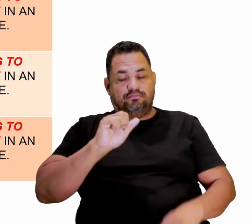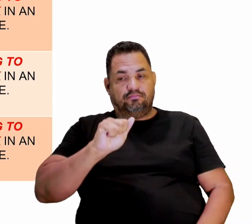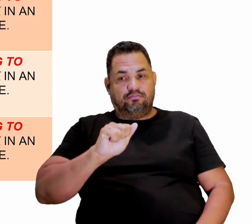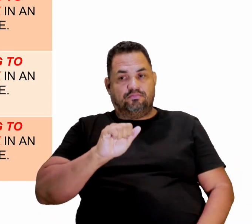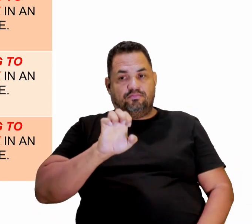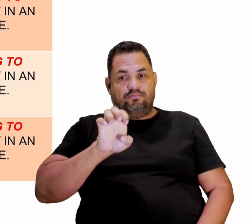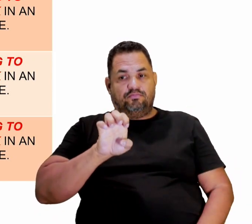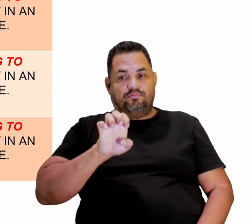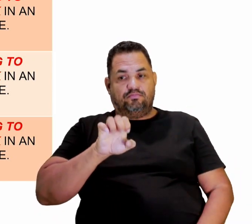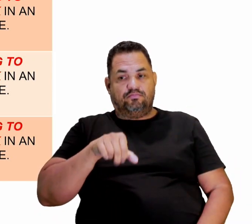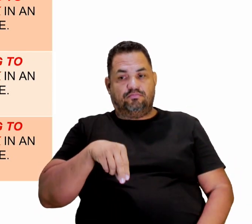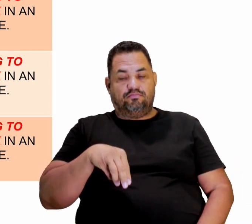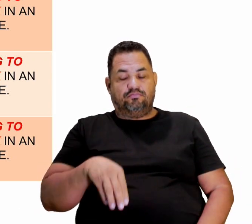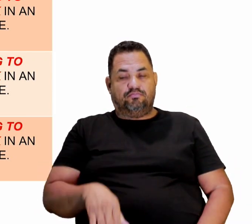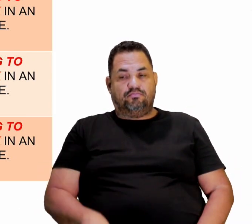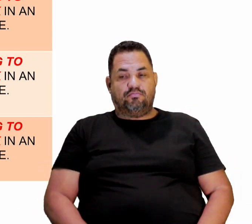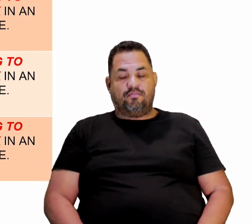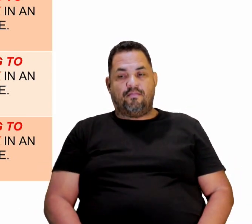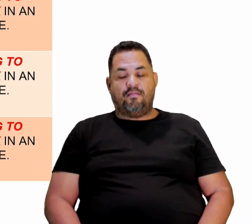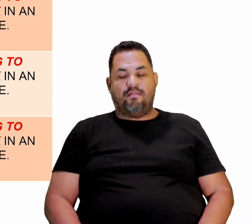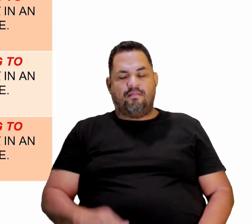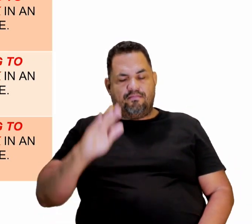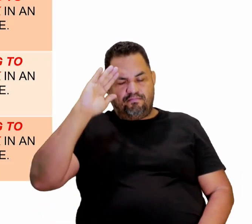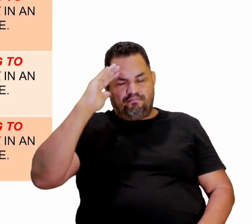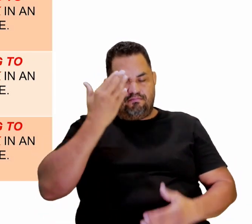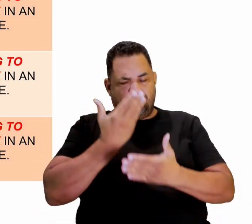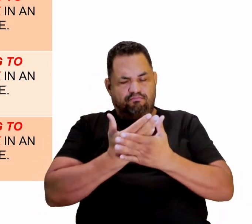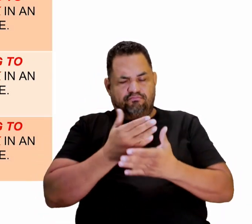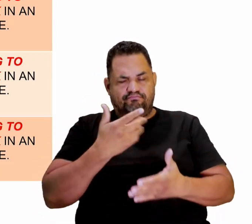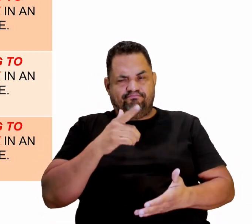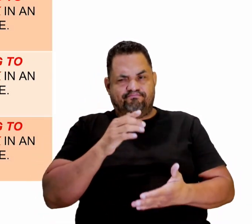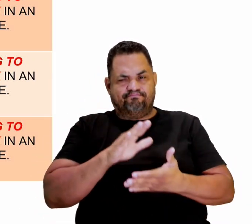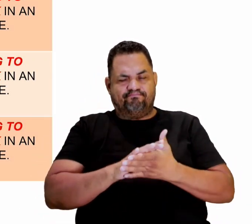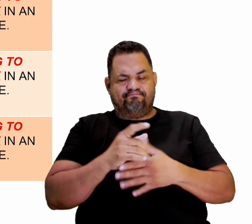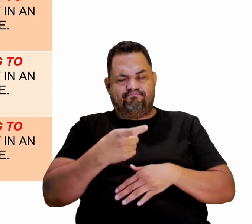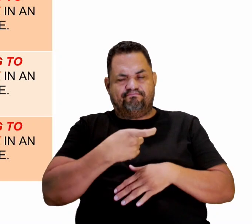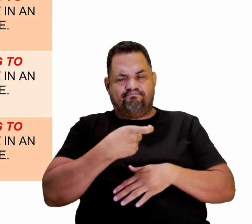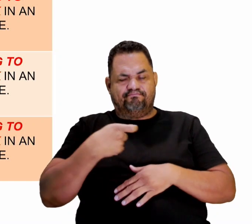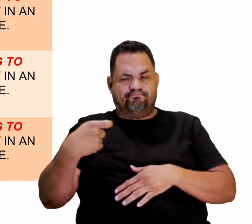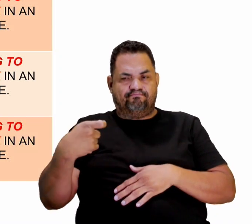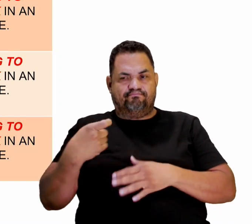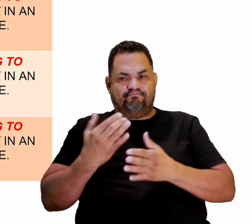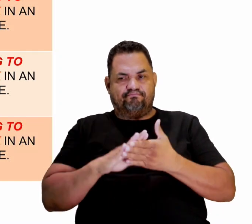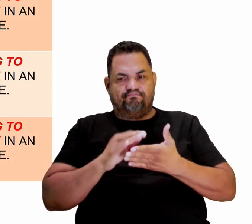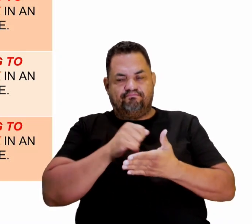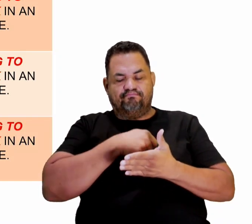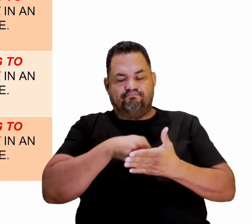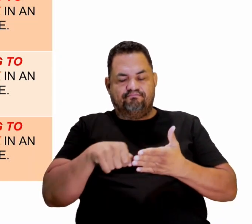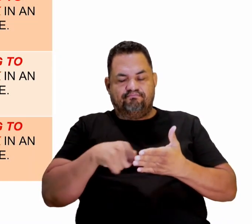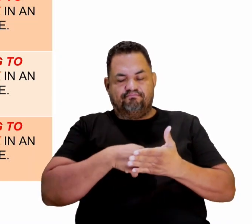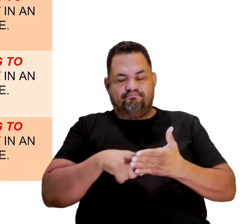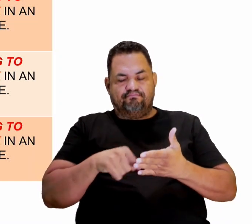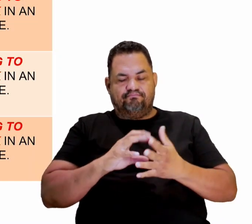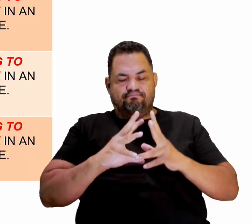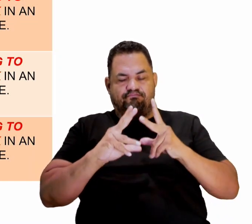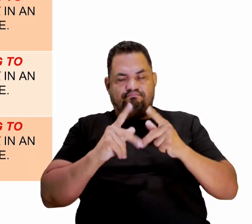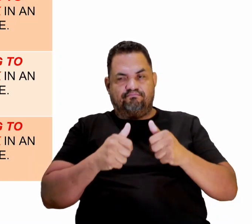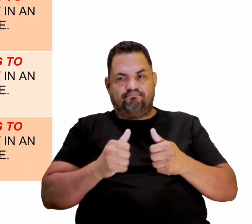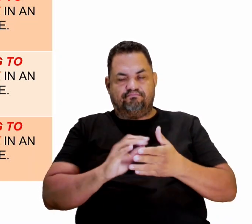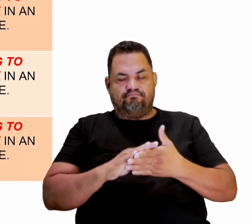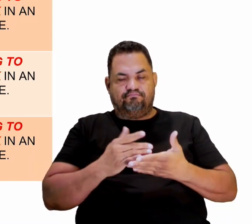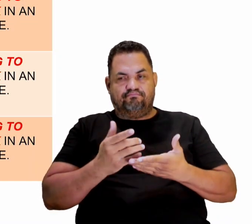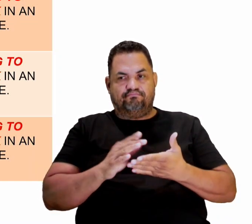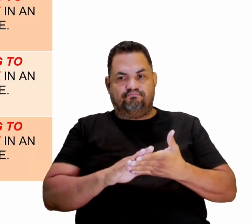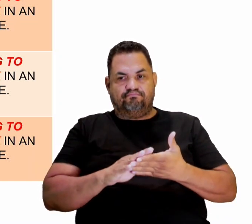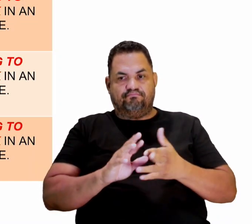só teve um com eu acredito que não teve nenhum postinho não lembro de qualquer forma eu vou colocar o verbo to be aqui de todos sem